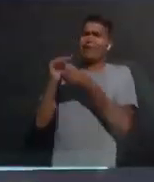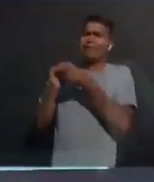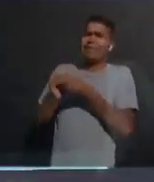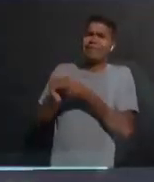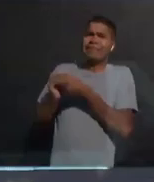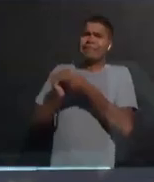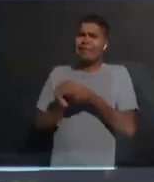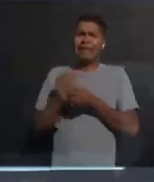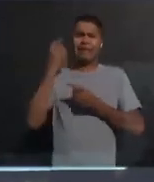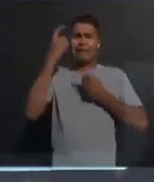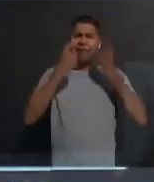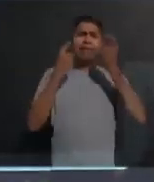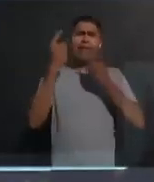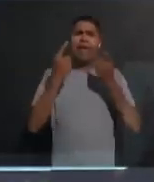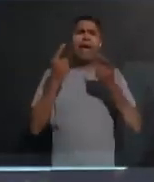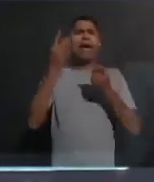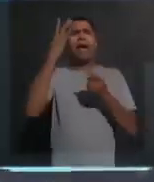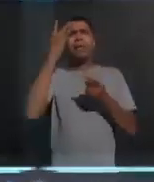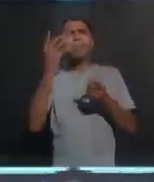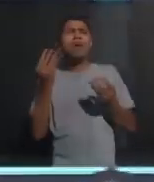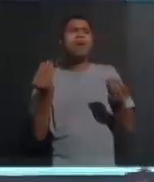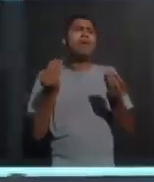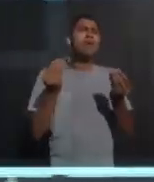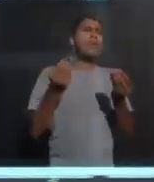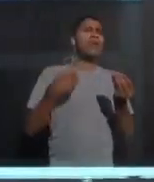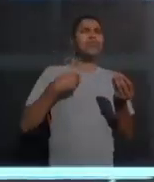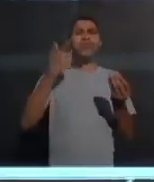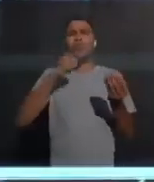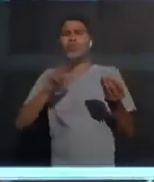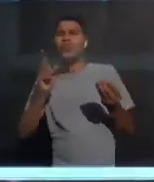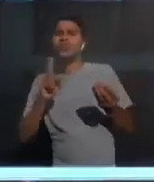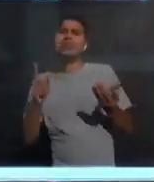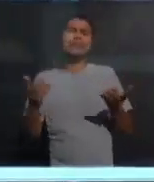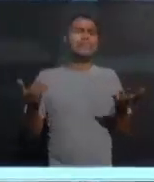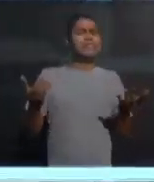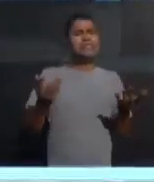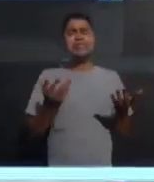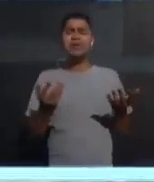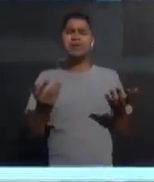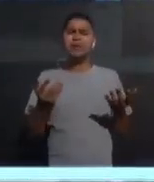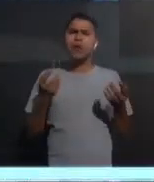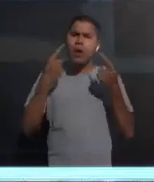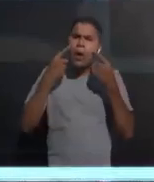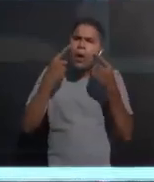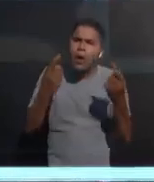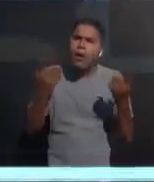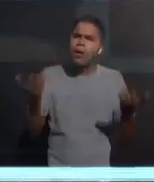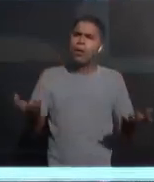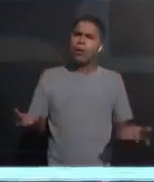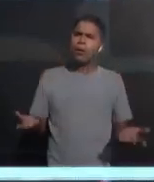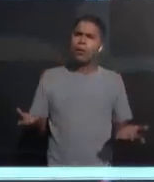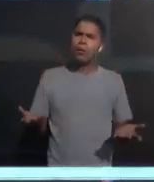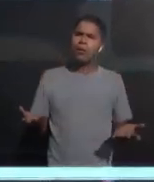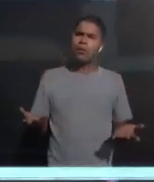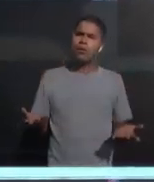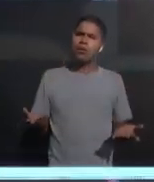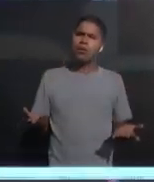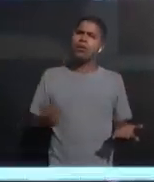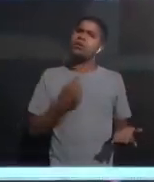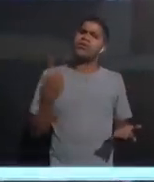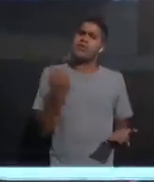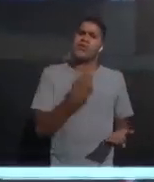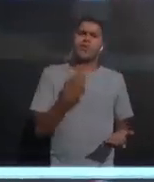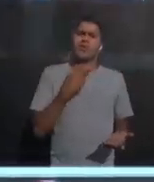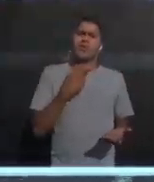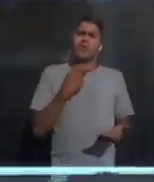preocupações da vida o dia de amanhã e se eu não conseguir dar conta ora nós